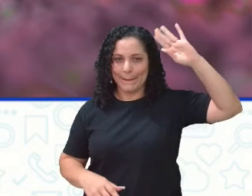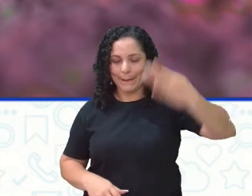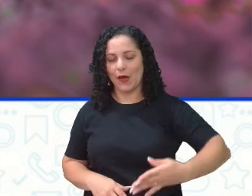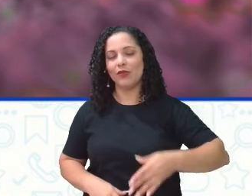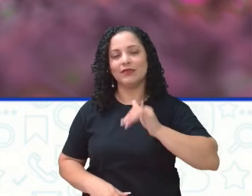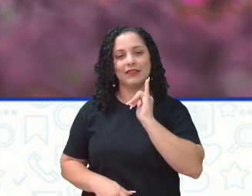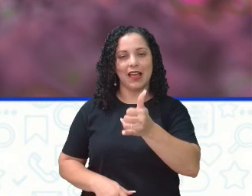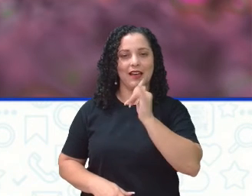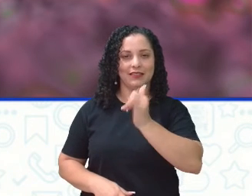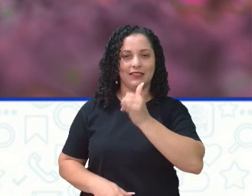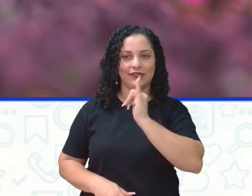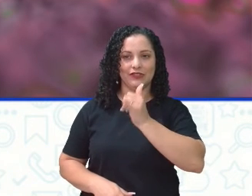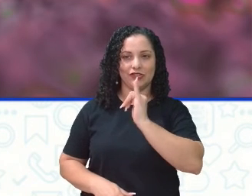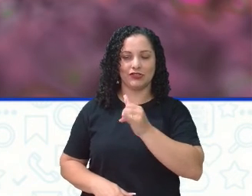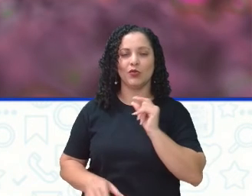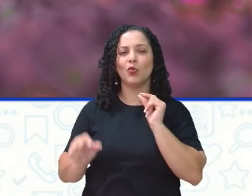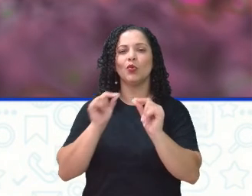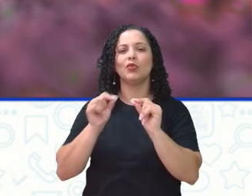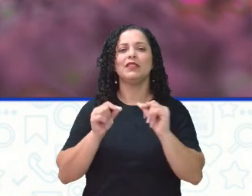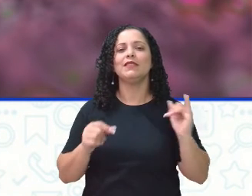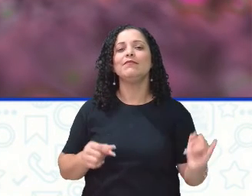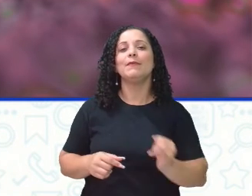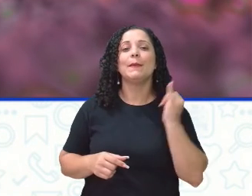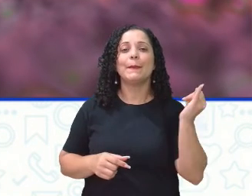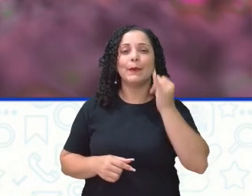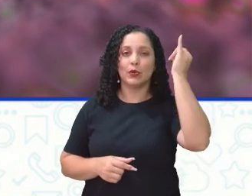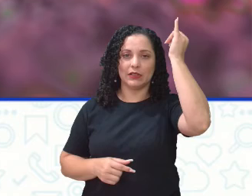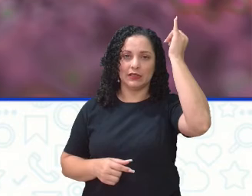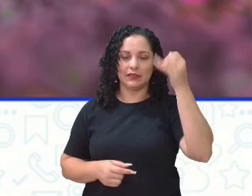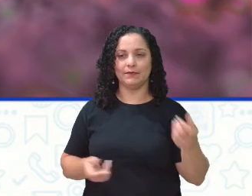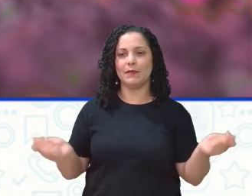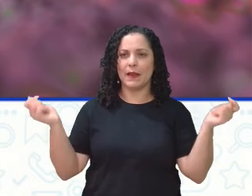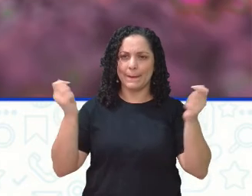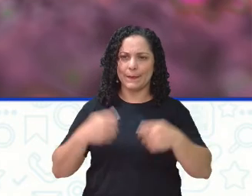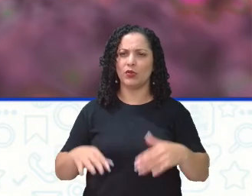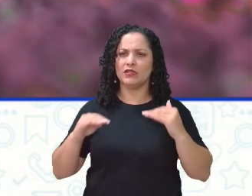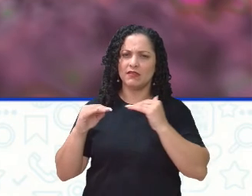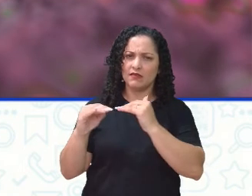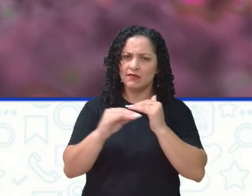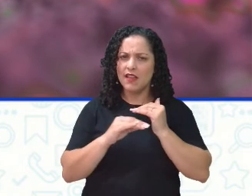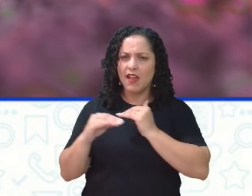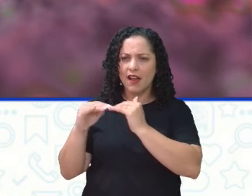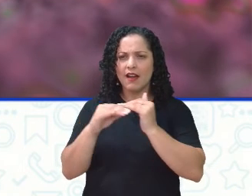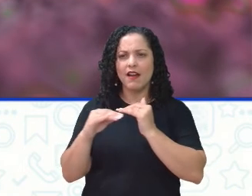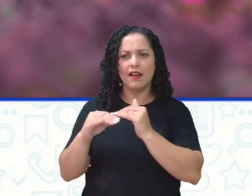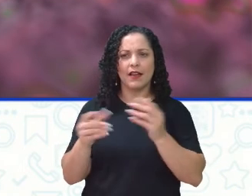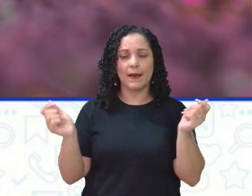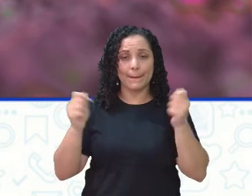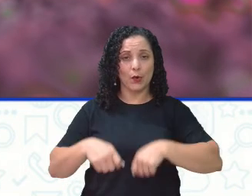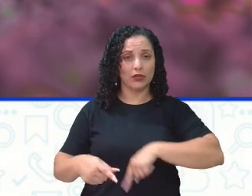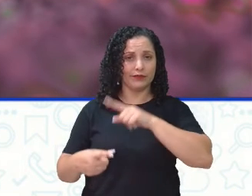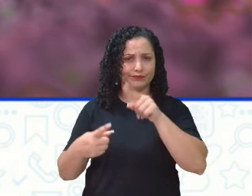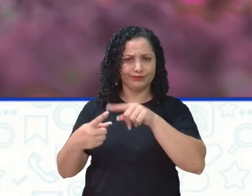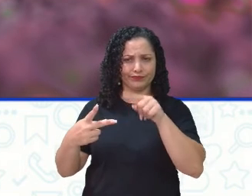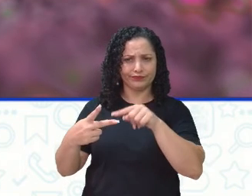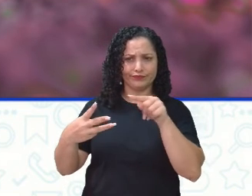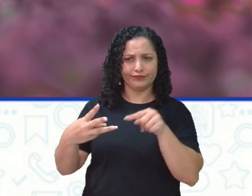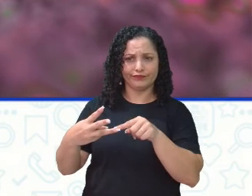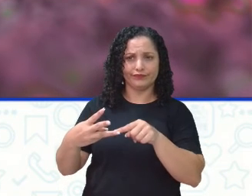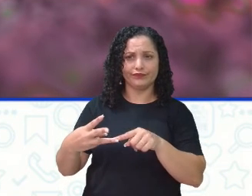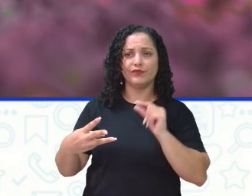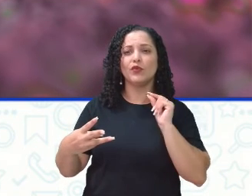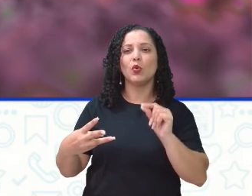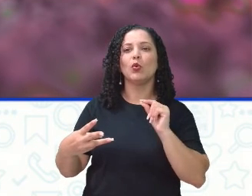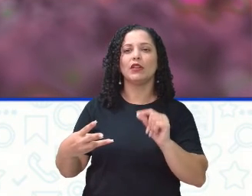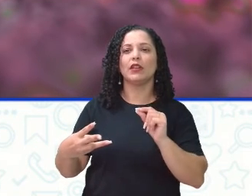tem na narrativa que são importantes, ó. A narrativa ela pode ser linear ou não linear, ou seja, ela pode obedecer à linha cronológica ou